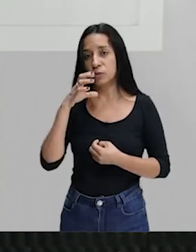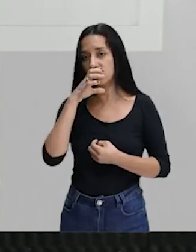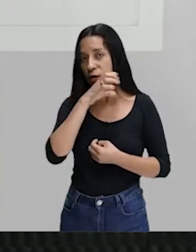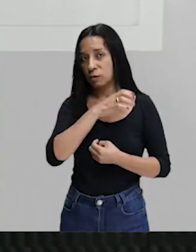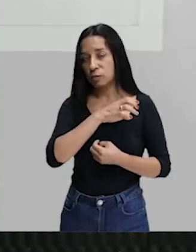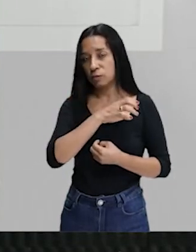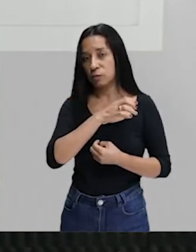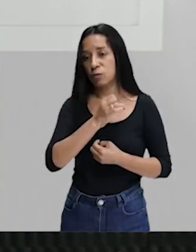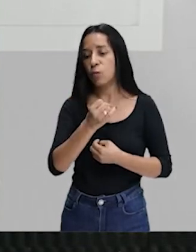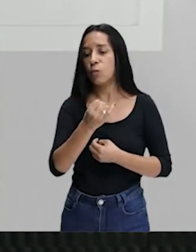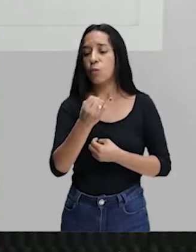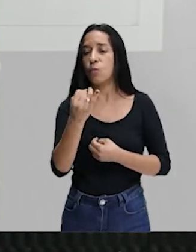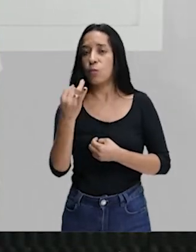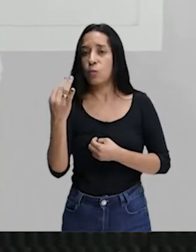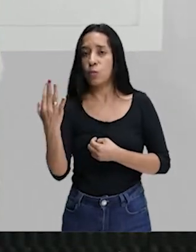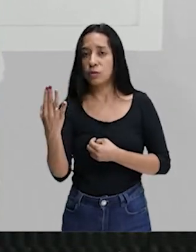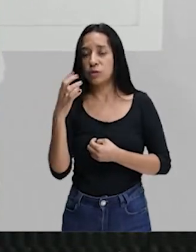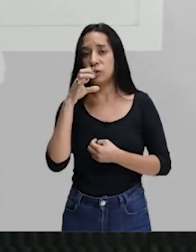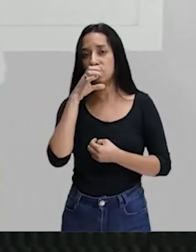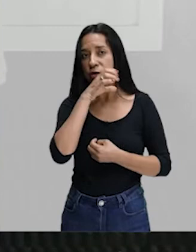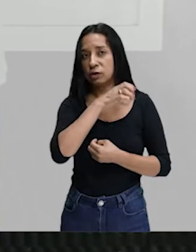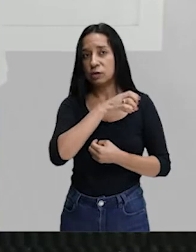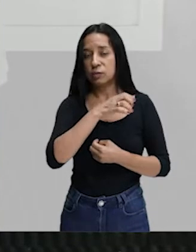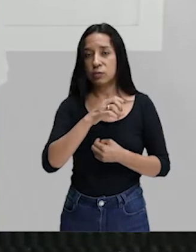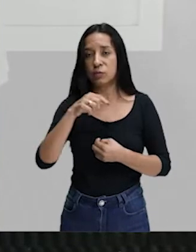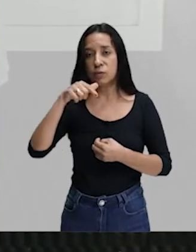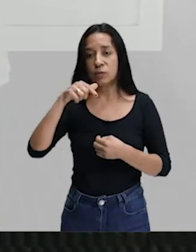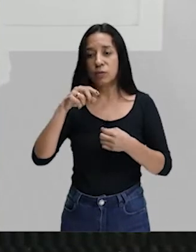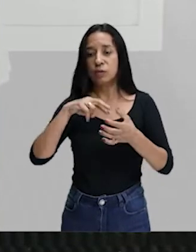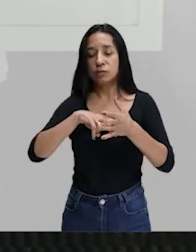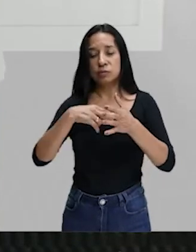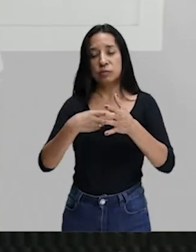quantidade de calor, vai ser o quê?